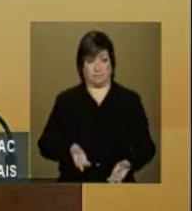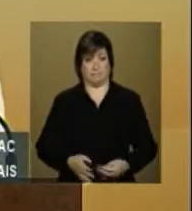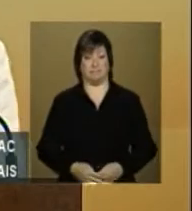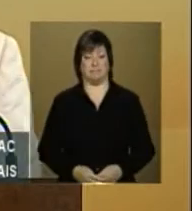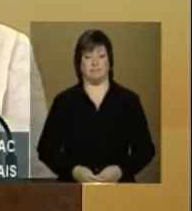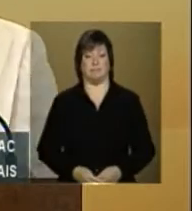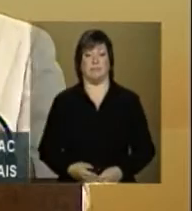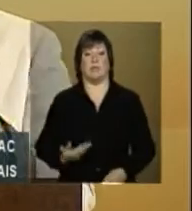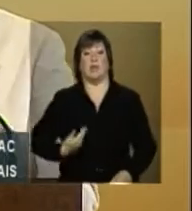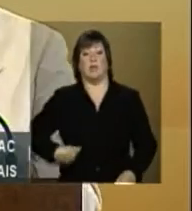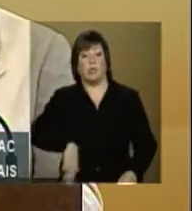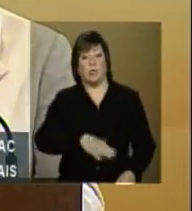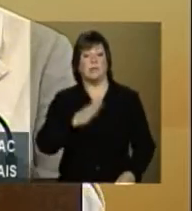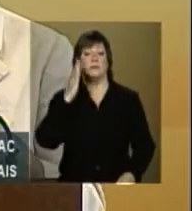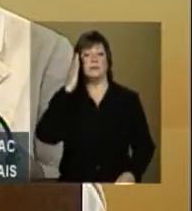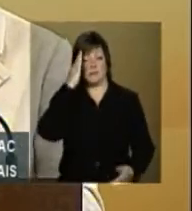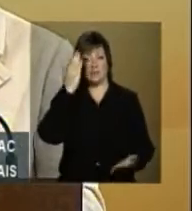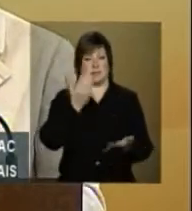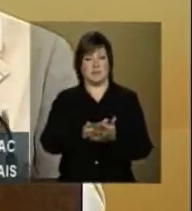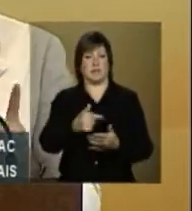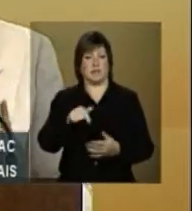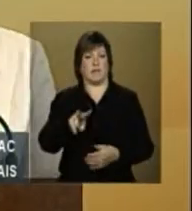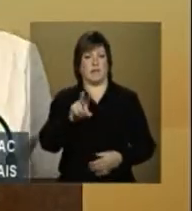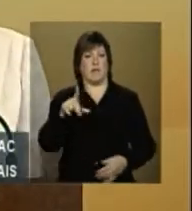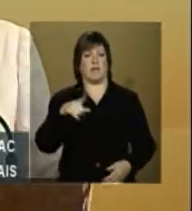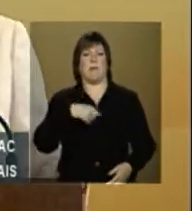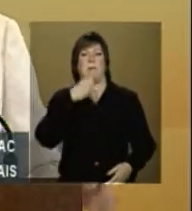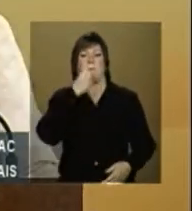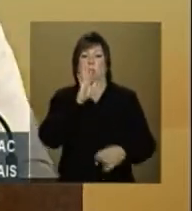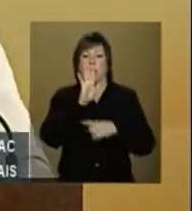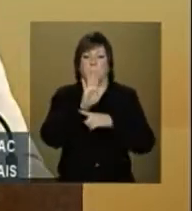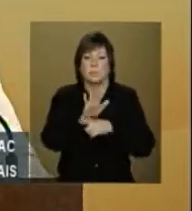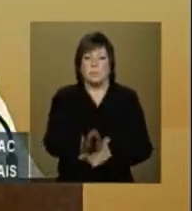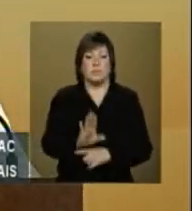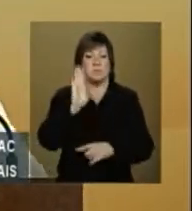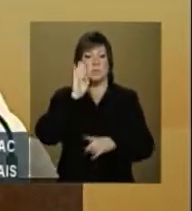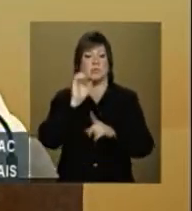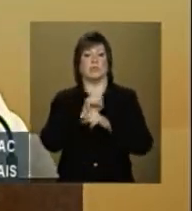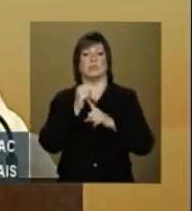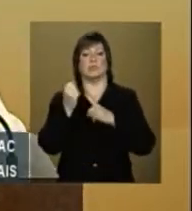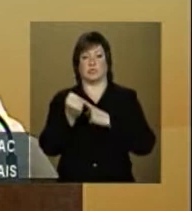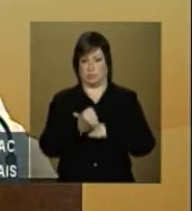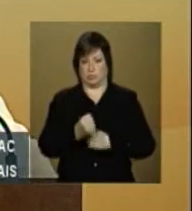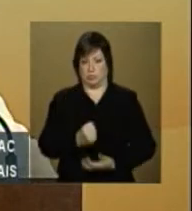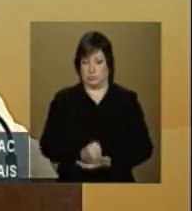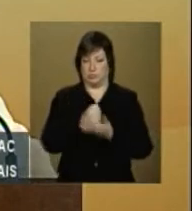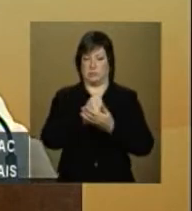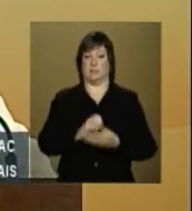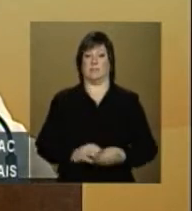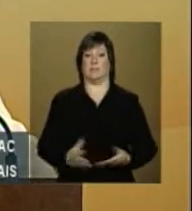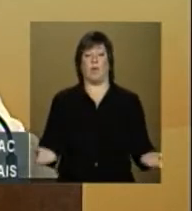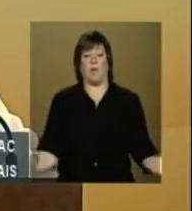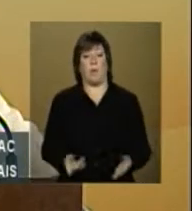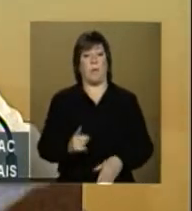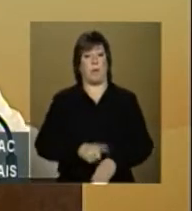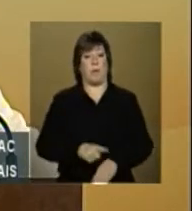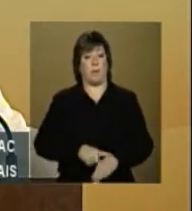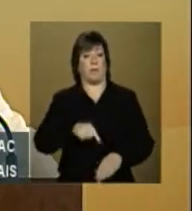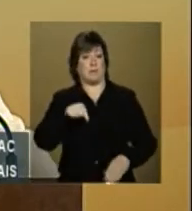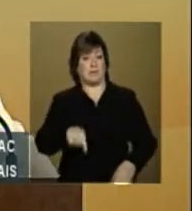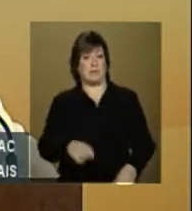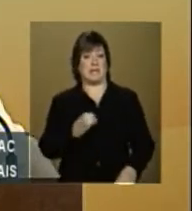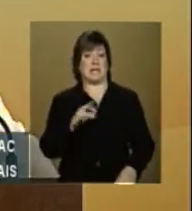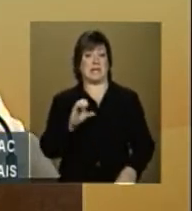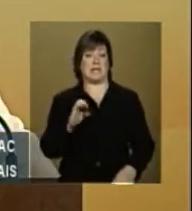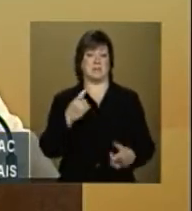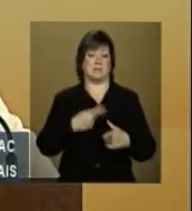Nós acreditamos que isso terá um efeito muito grande na proteção social também. No momento desses de